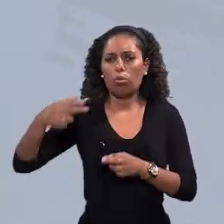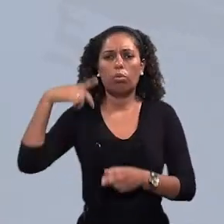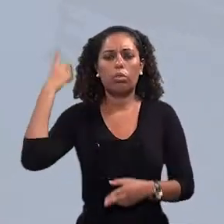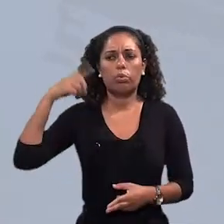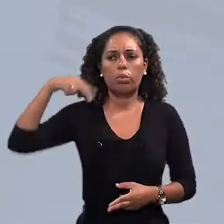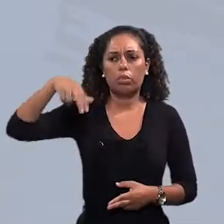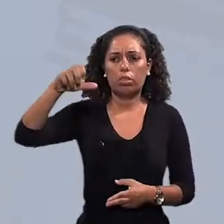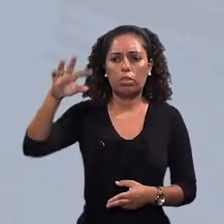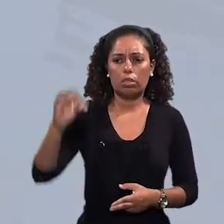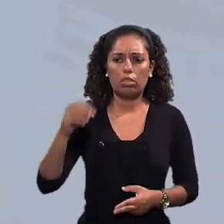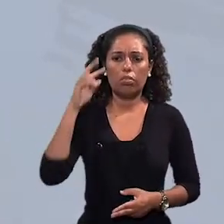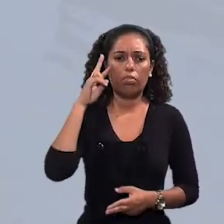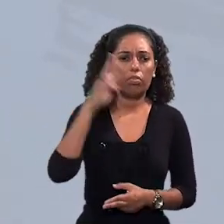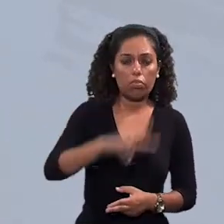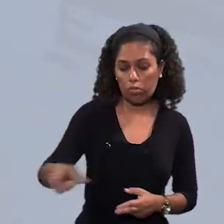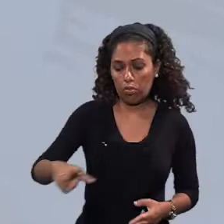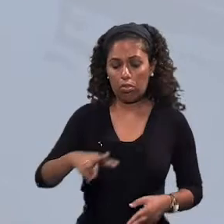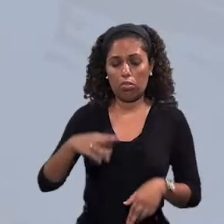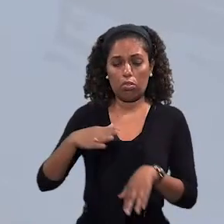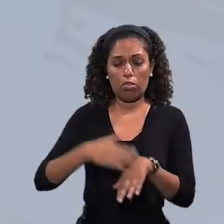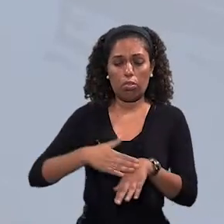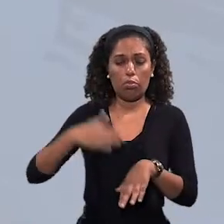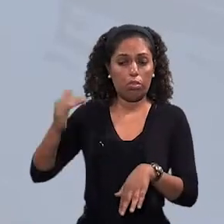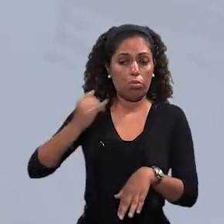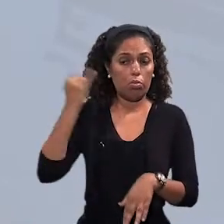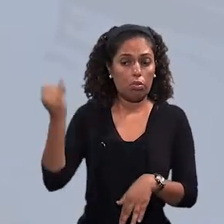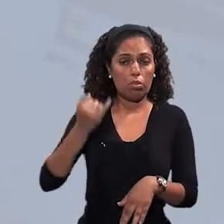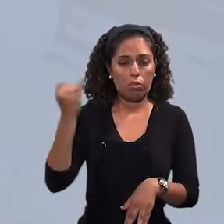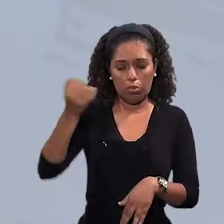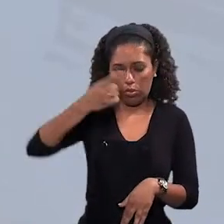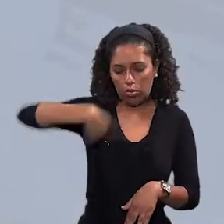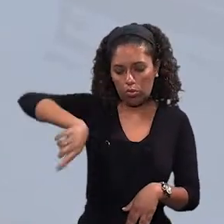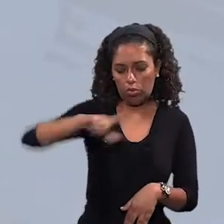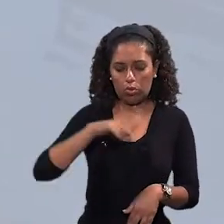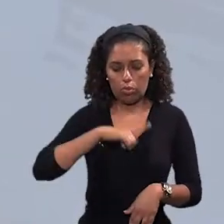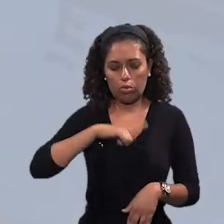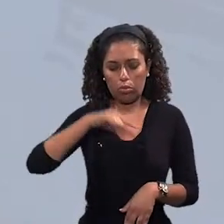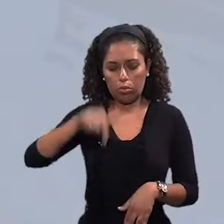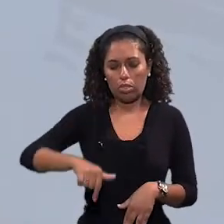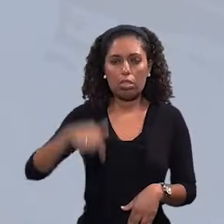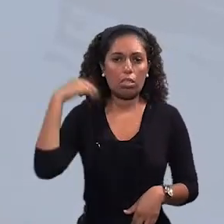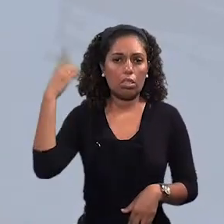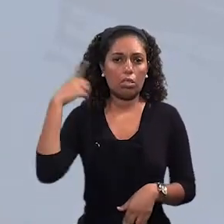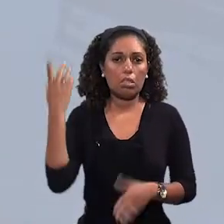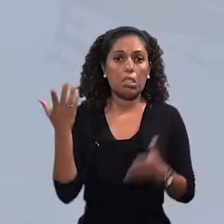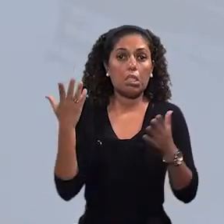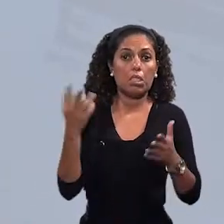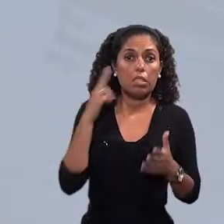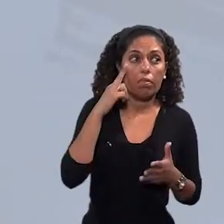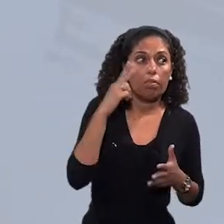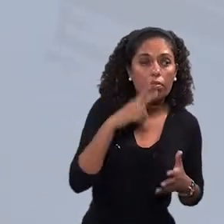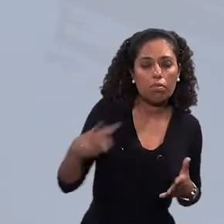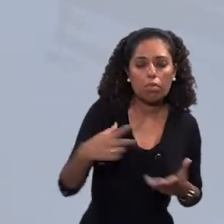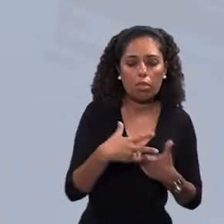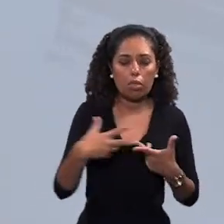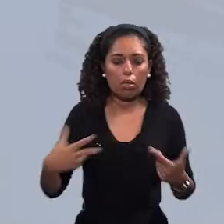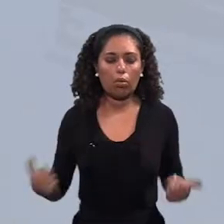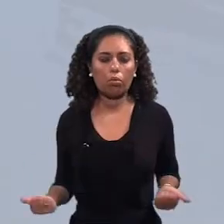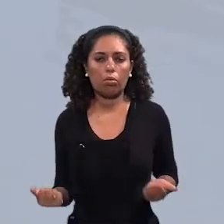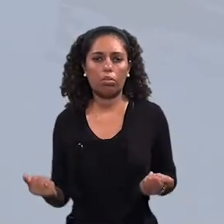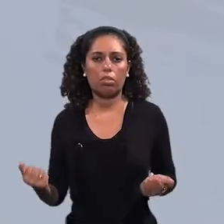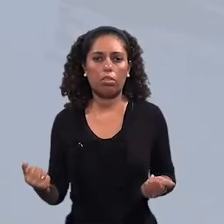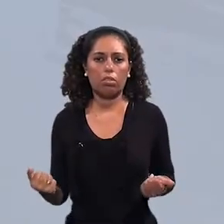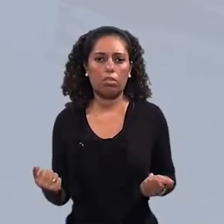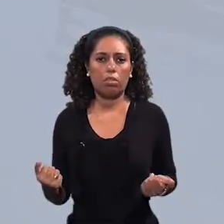Jorge Felipe Neto. Então vejam o quanto é importante termos aqui parlamentares que se interessam por matérias que